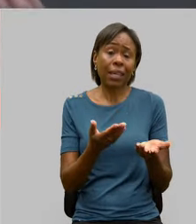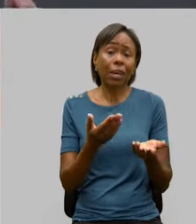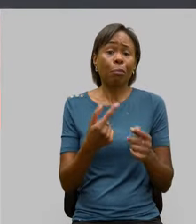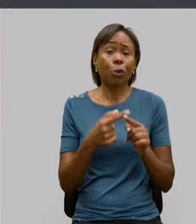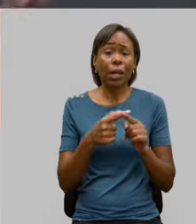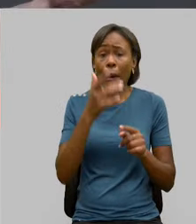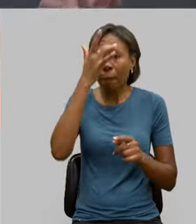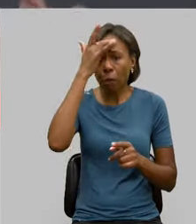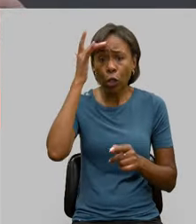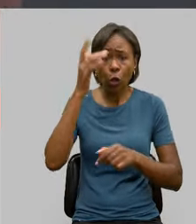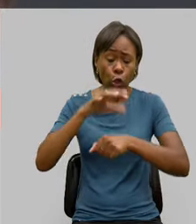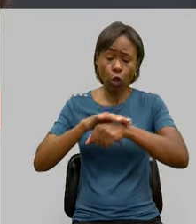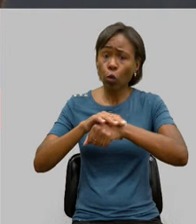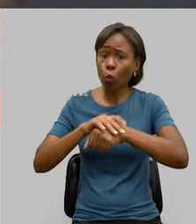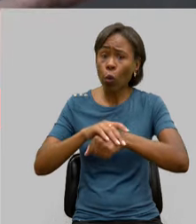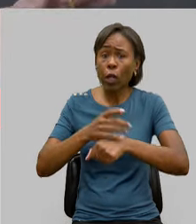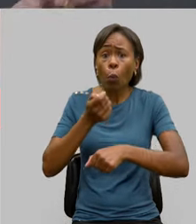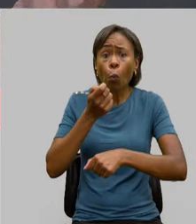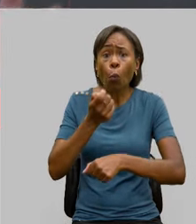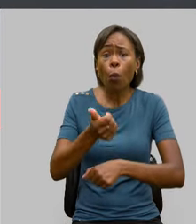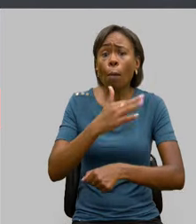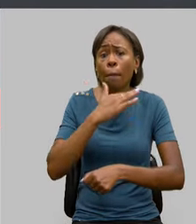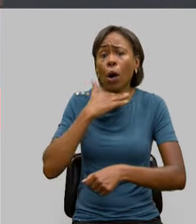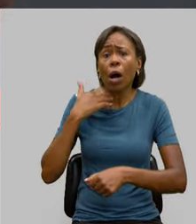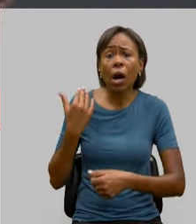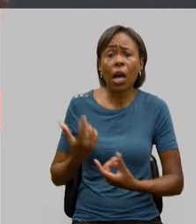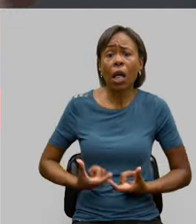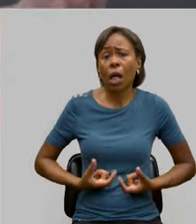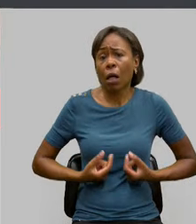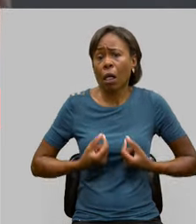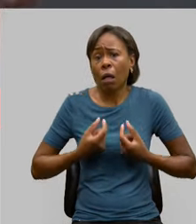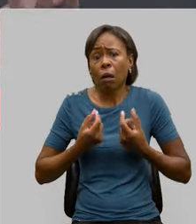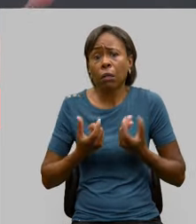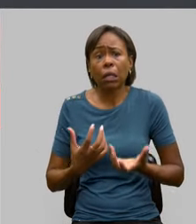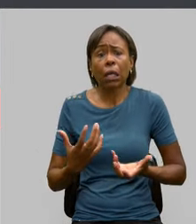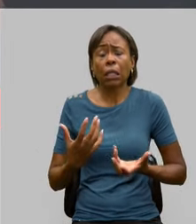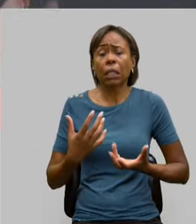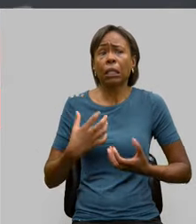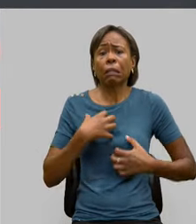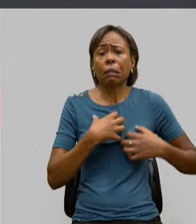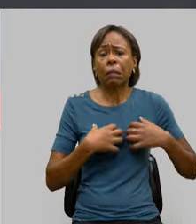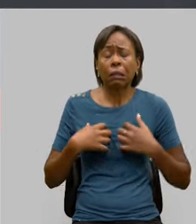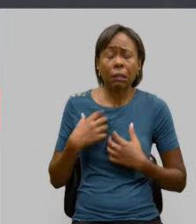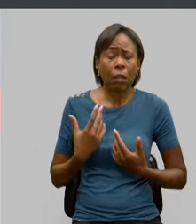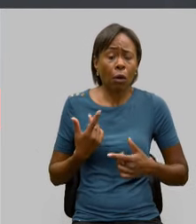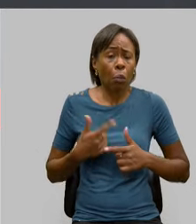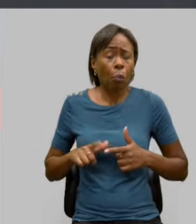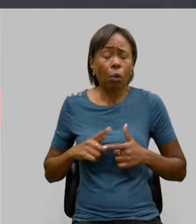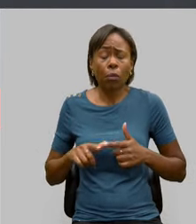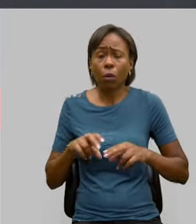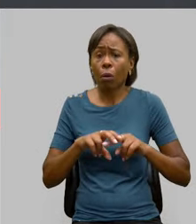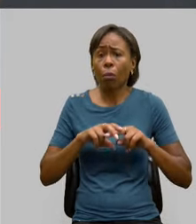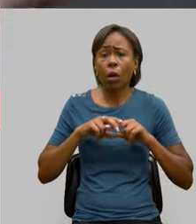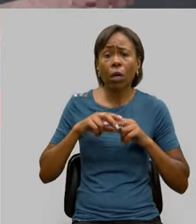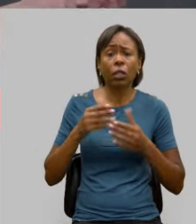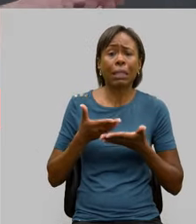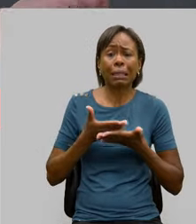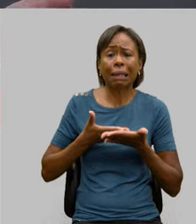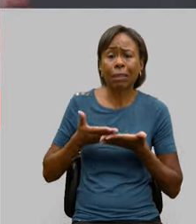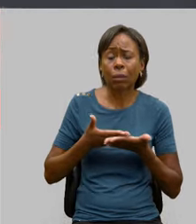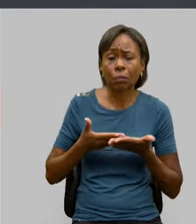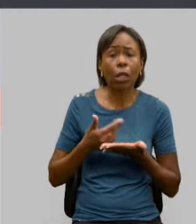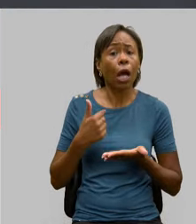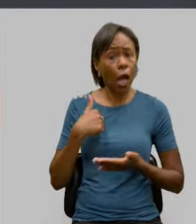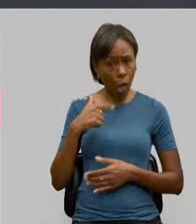doente tá morrendo tá com câncer tá tendo todos os sintomas os efeitos colaterais de uma quimioterapia né e e eu tenho o